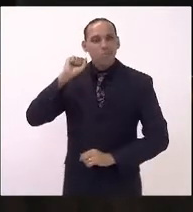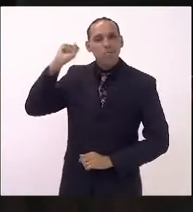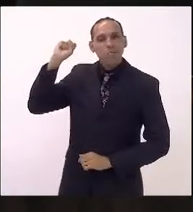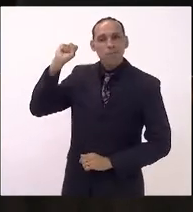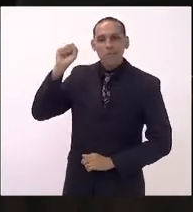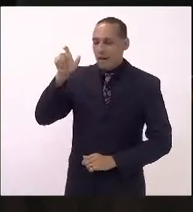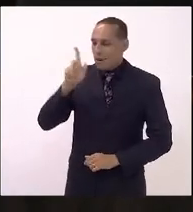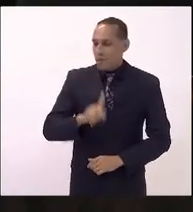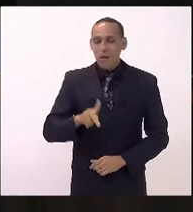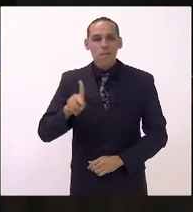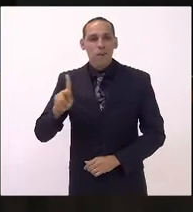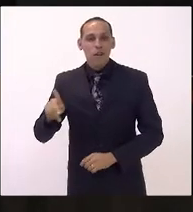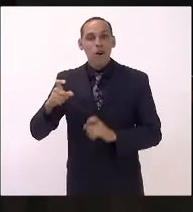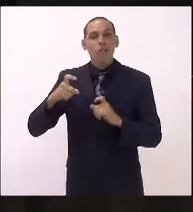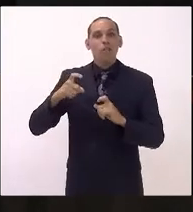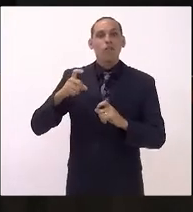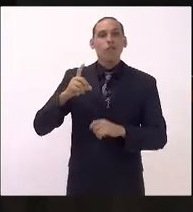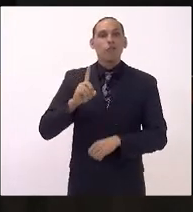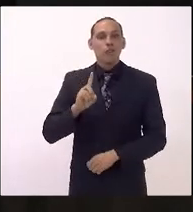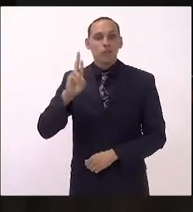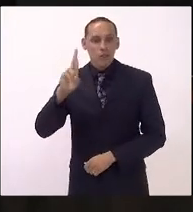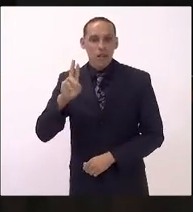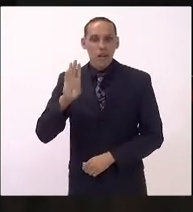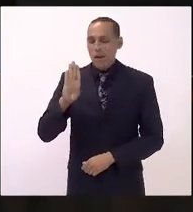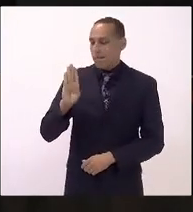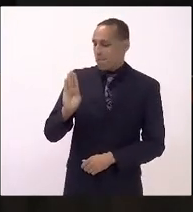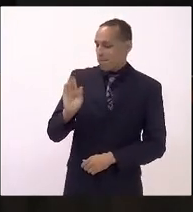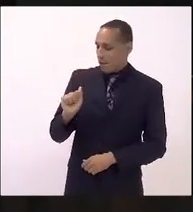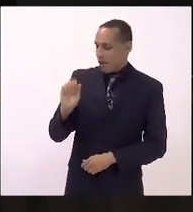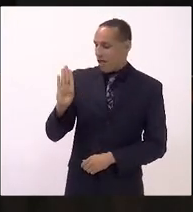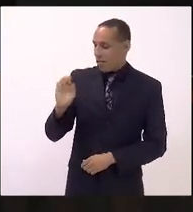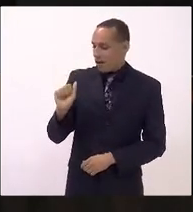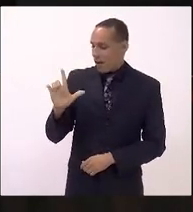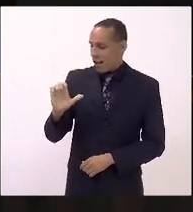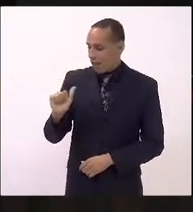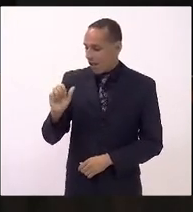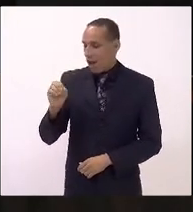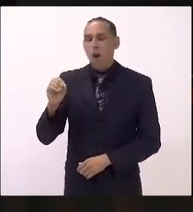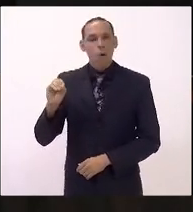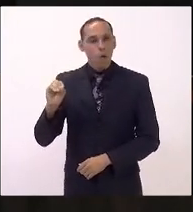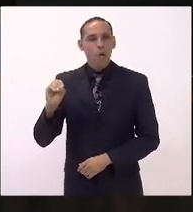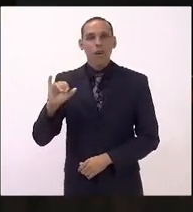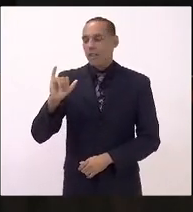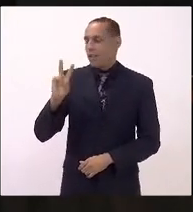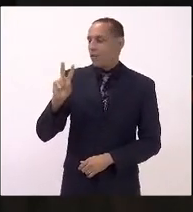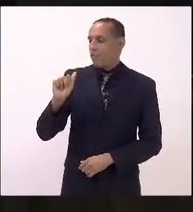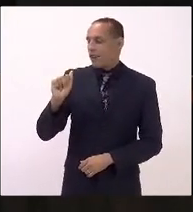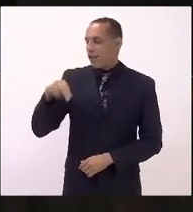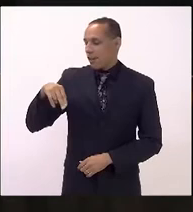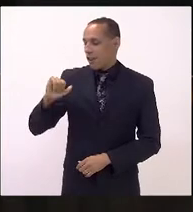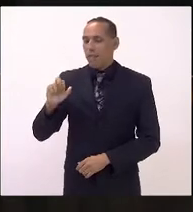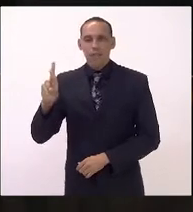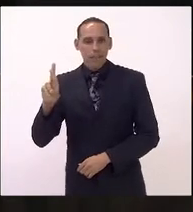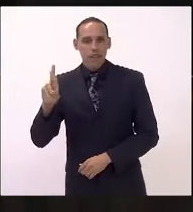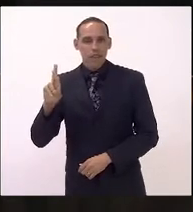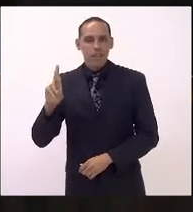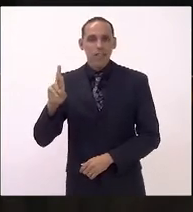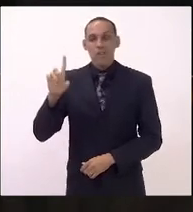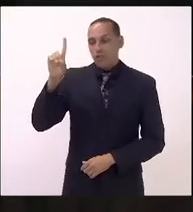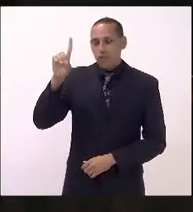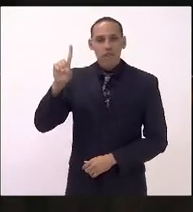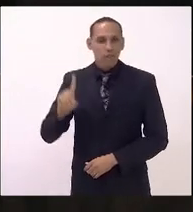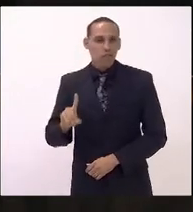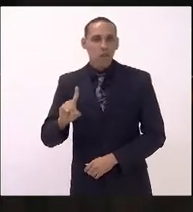ao professor doutor Babalaô Ivanir dos Santos, diretor do Centro de Articulação de